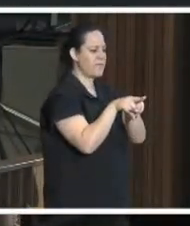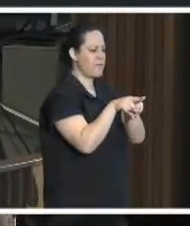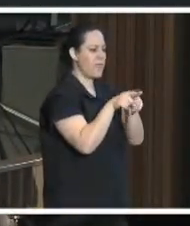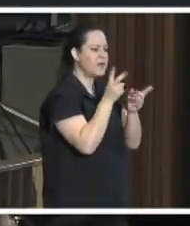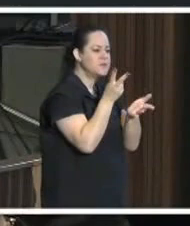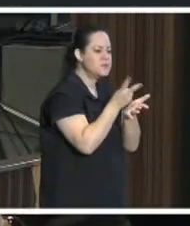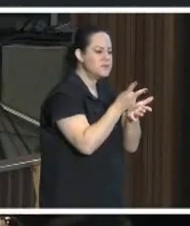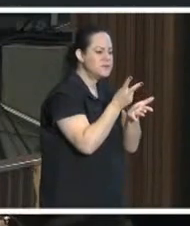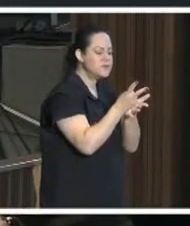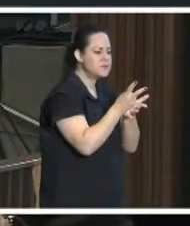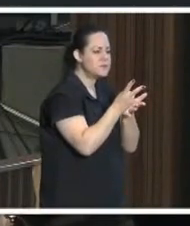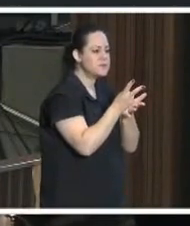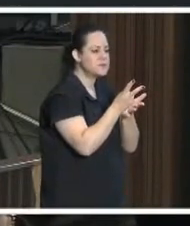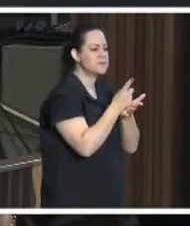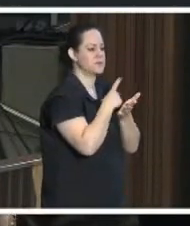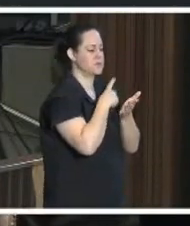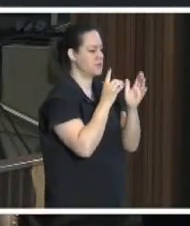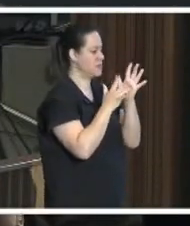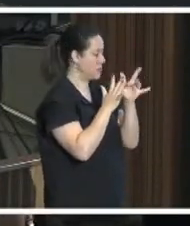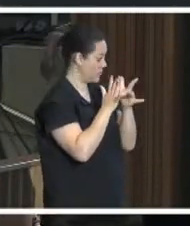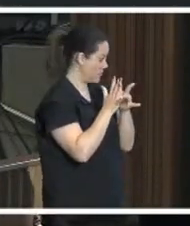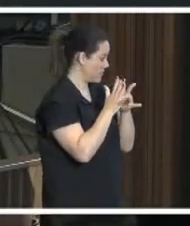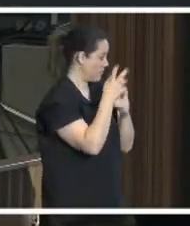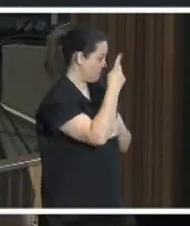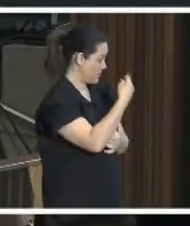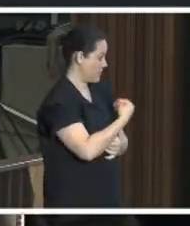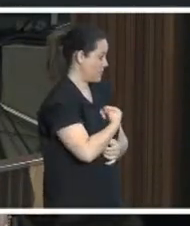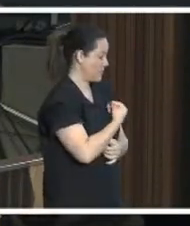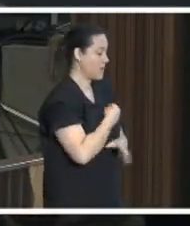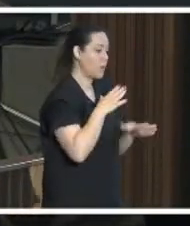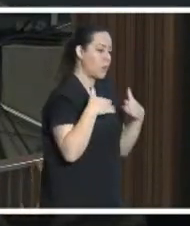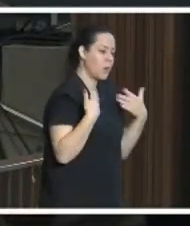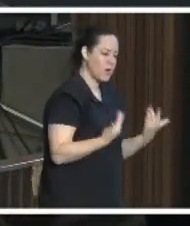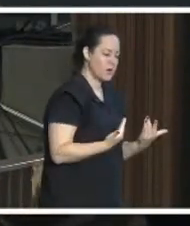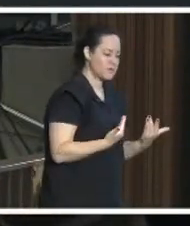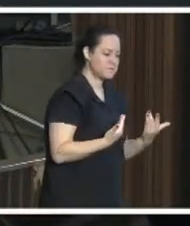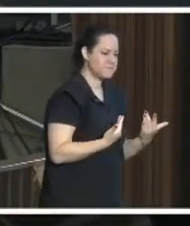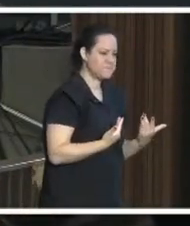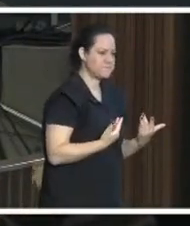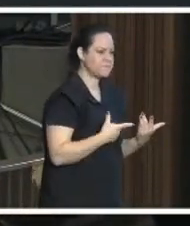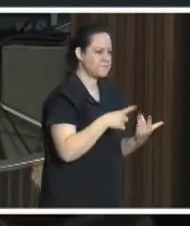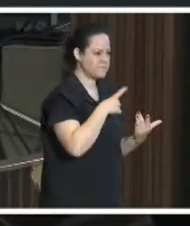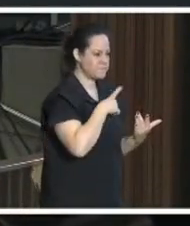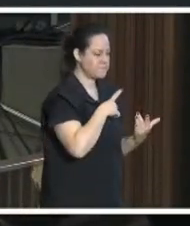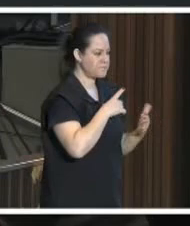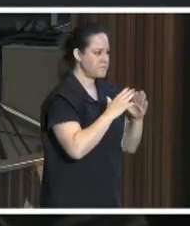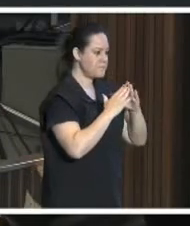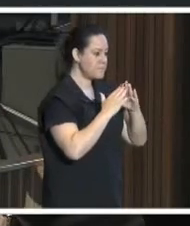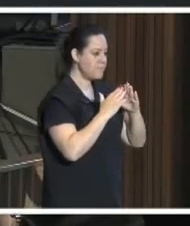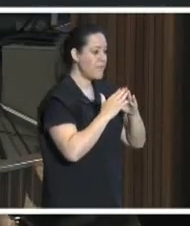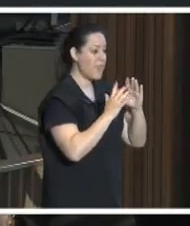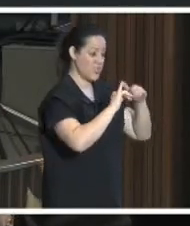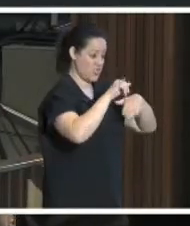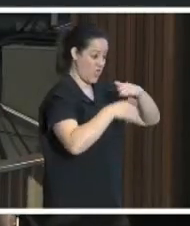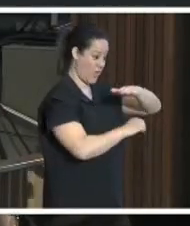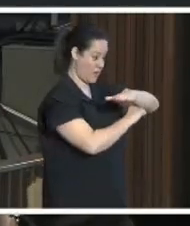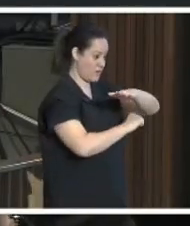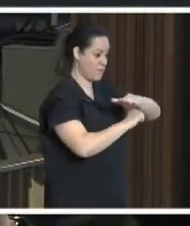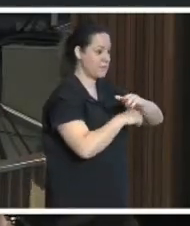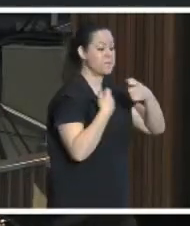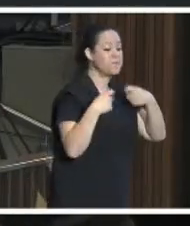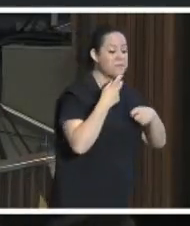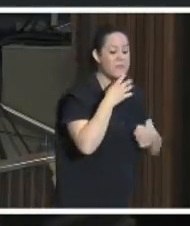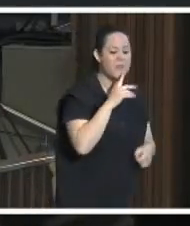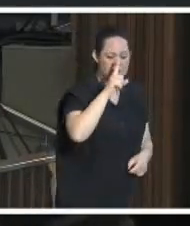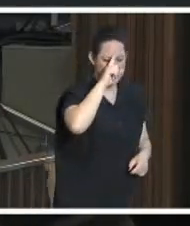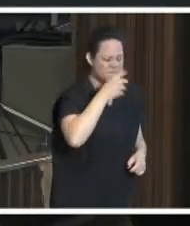sua casa. E quando chegou na casa, ele teve que mandar todo mundo embora,